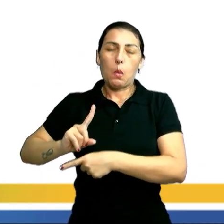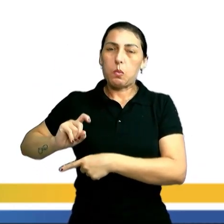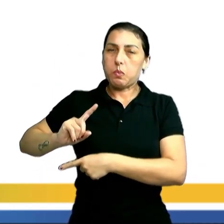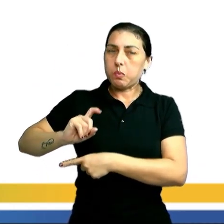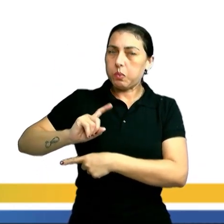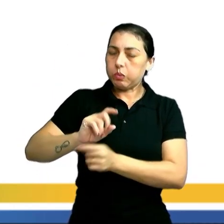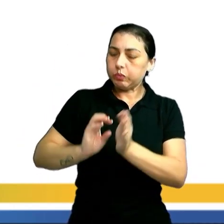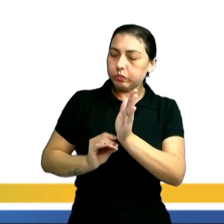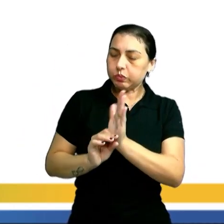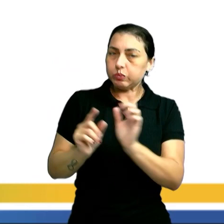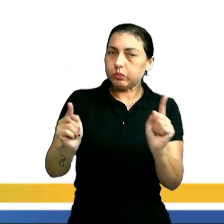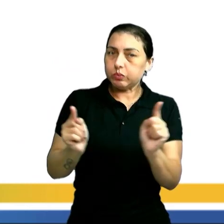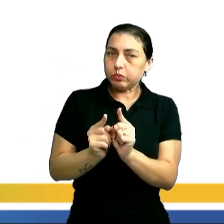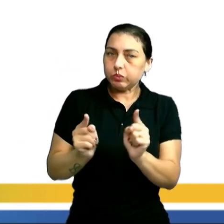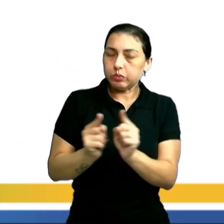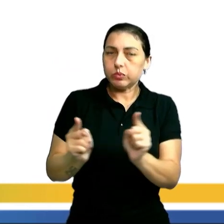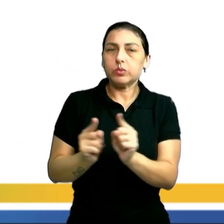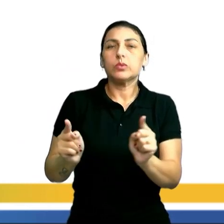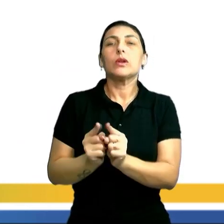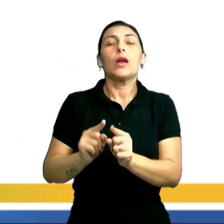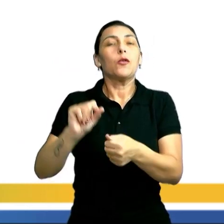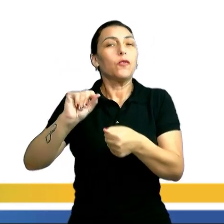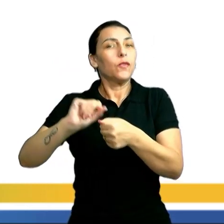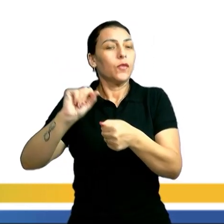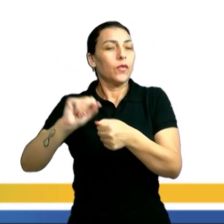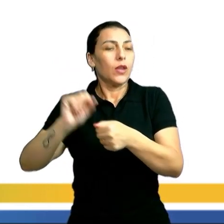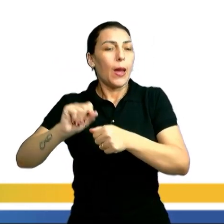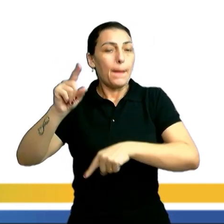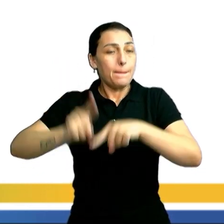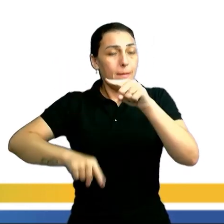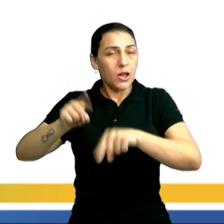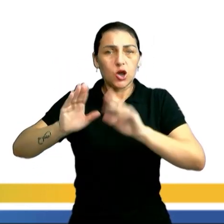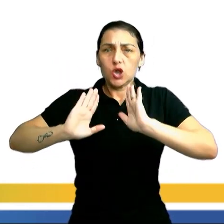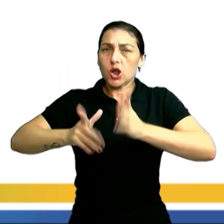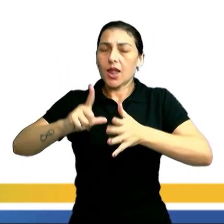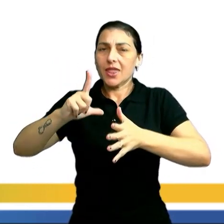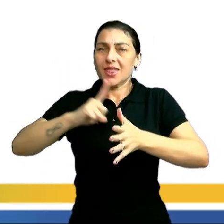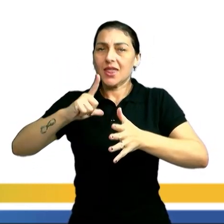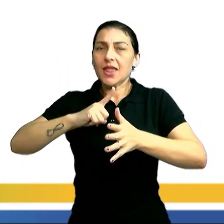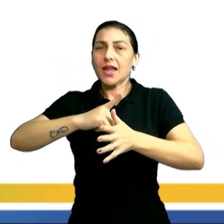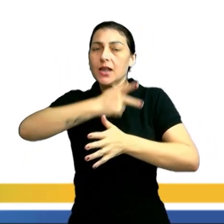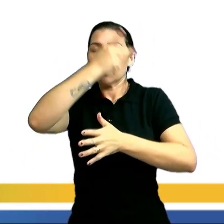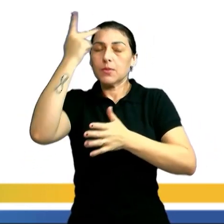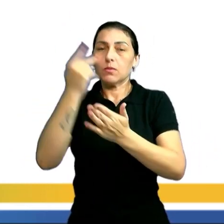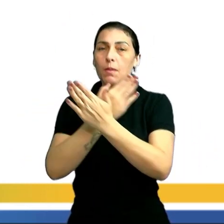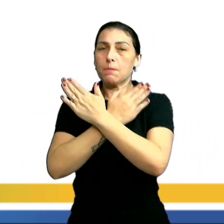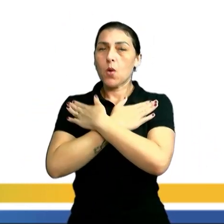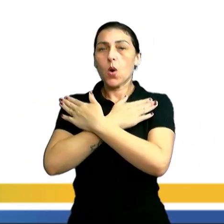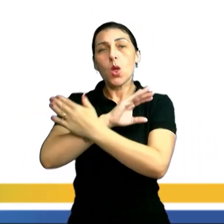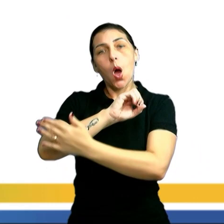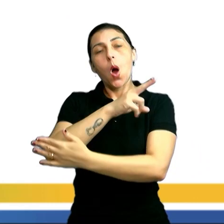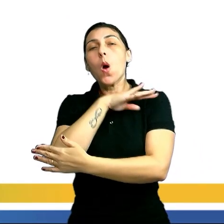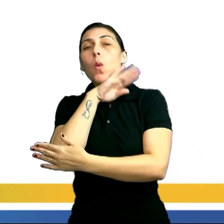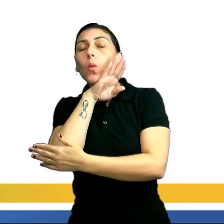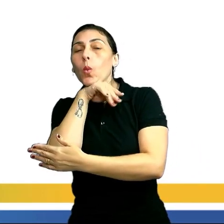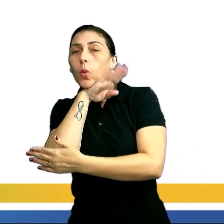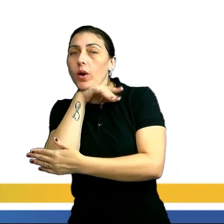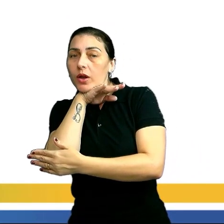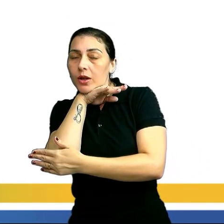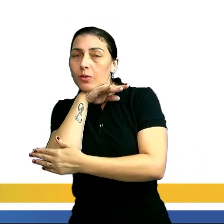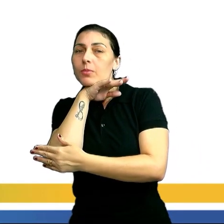e micro-organismos são gerados pela matéria existente nos cadáveres e nos caldos